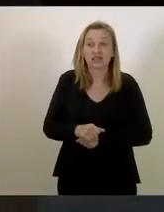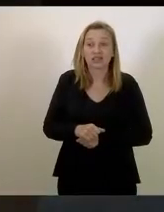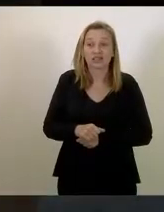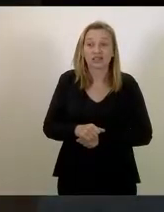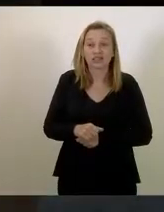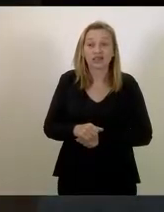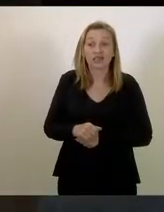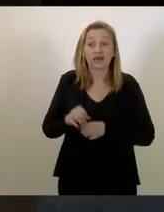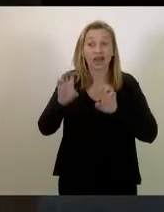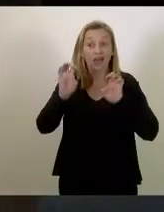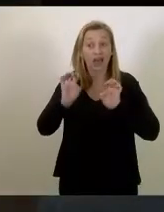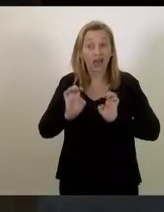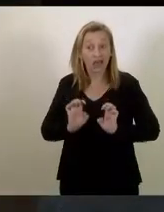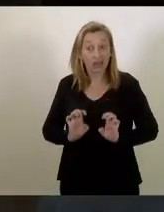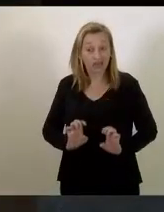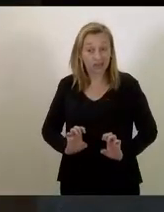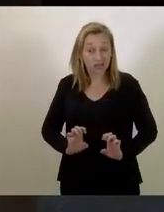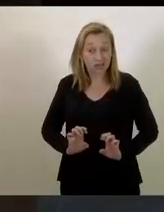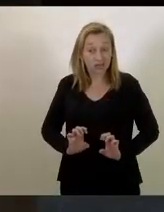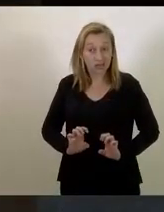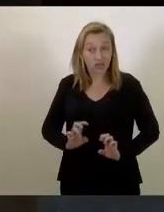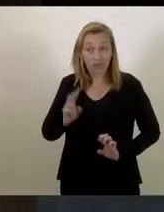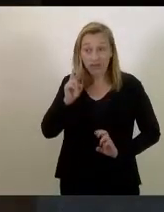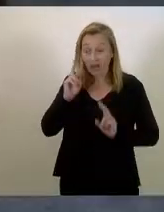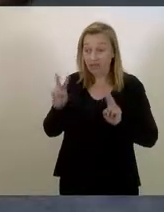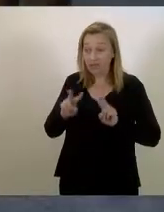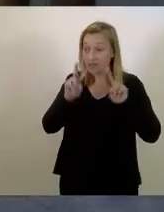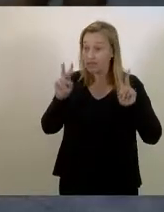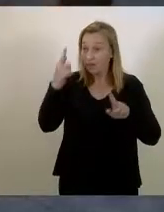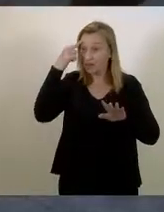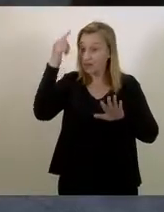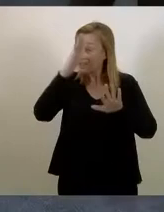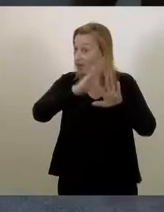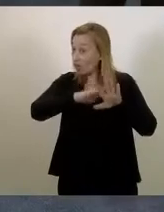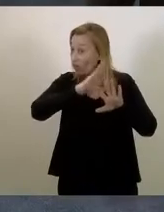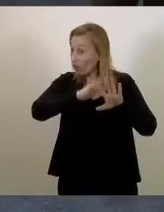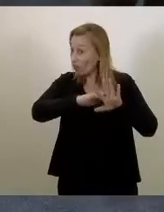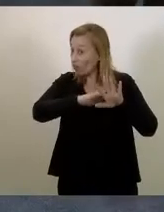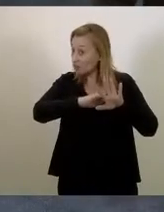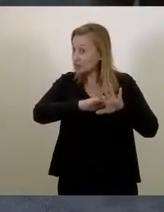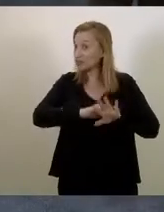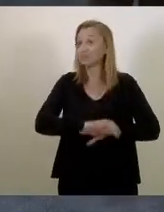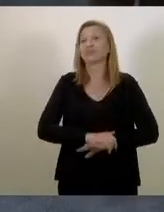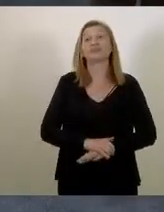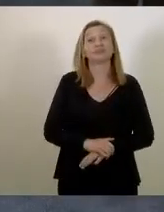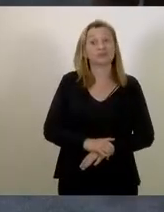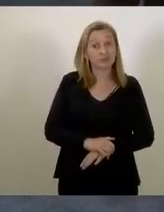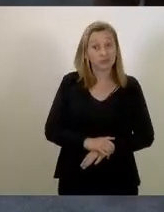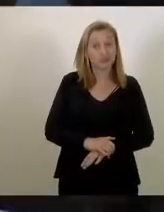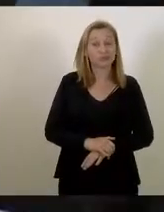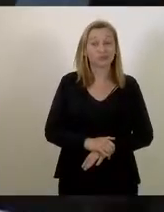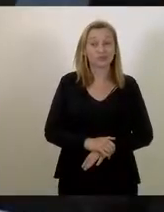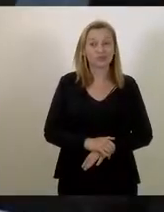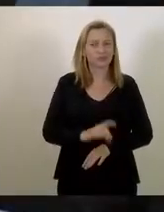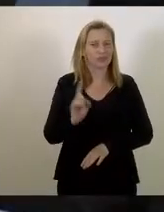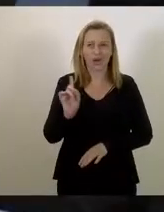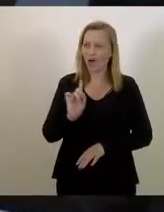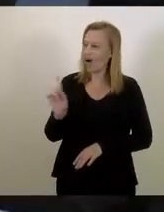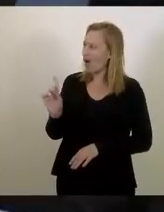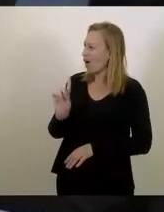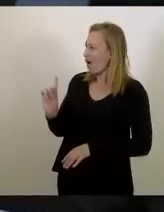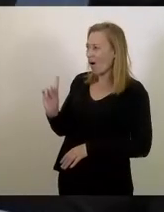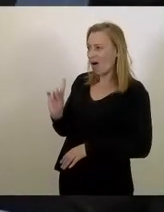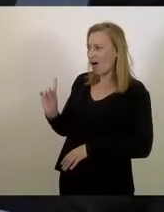educado sob o ponto de vista ideológico ideológico Não, não foi isso senhor